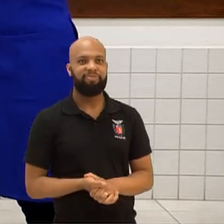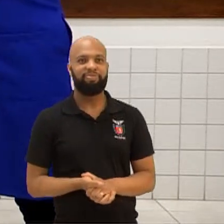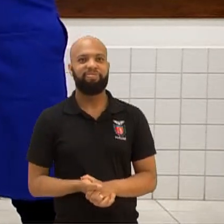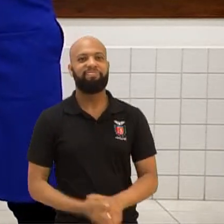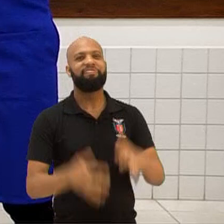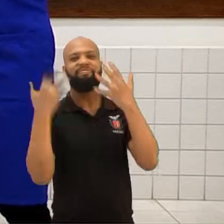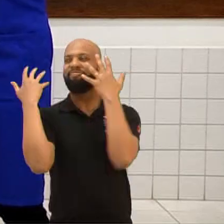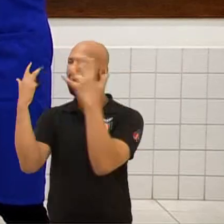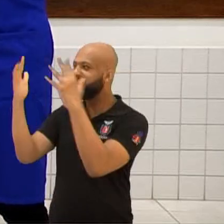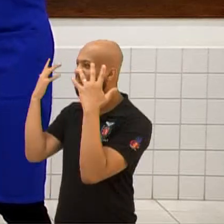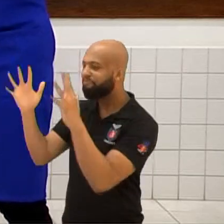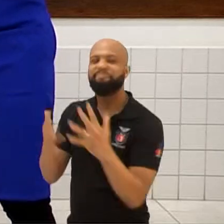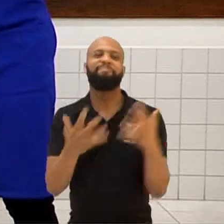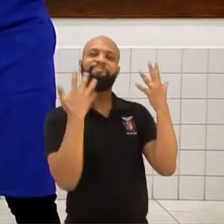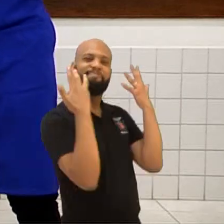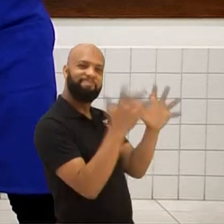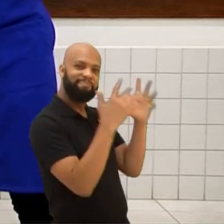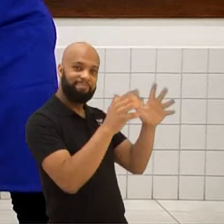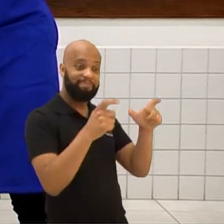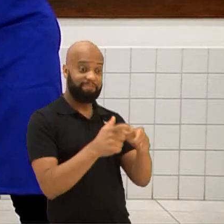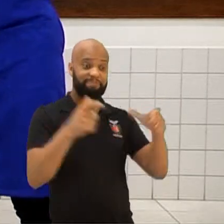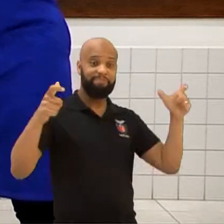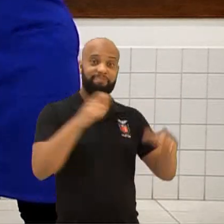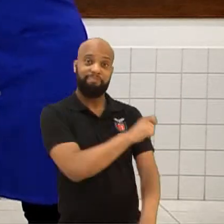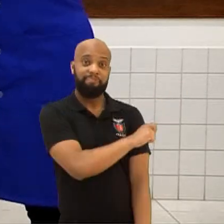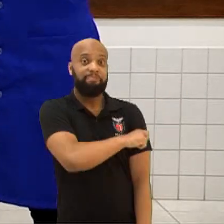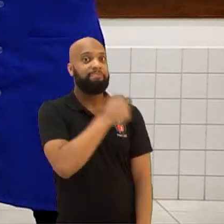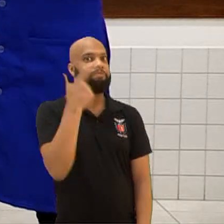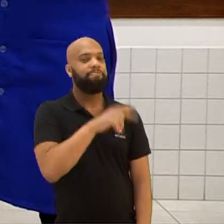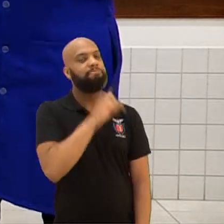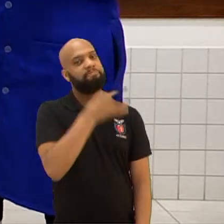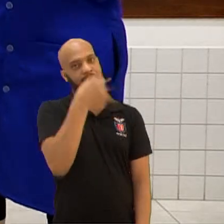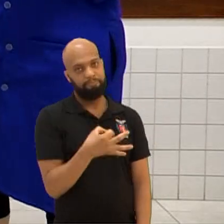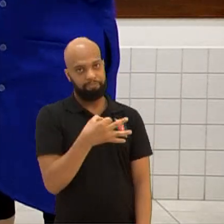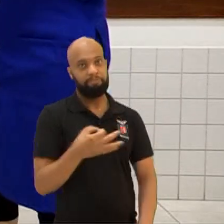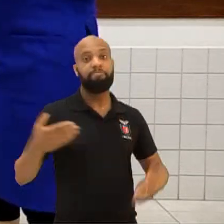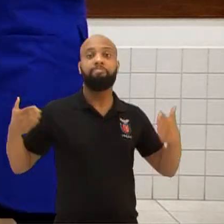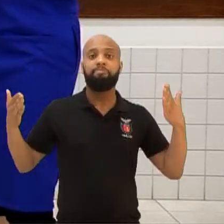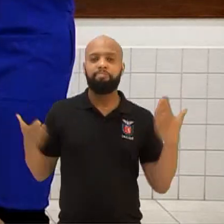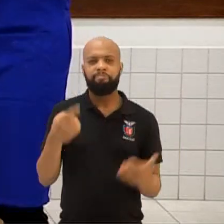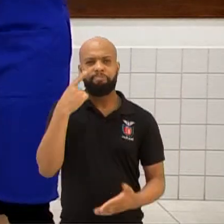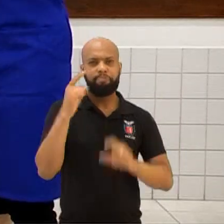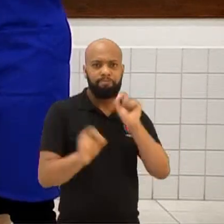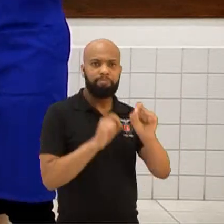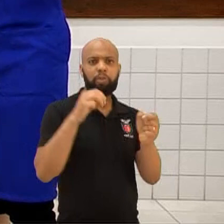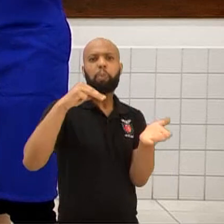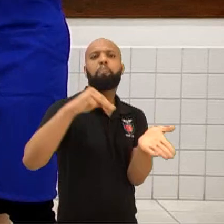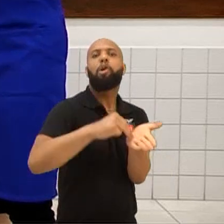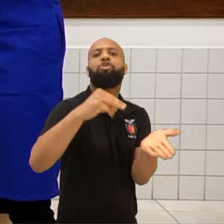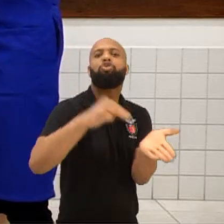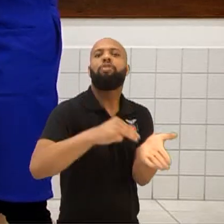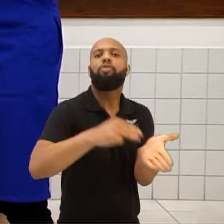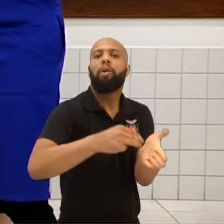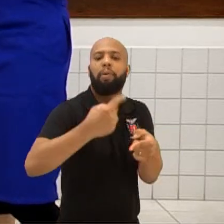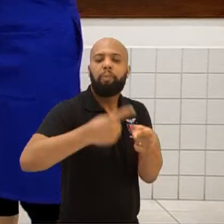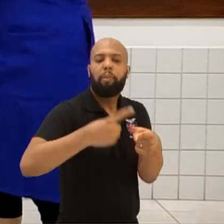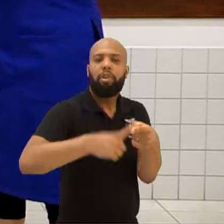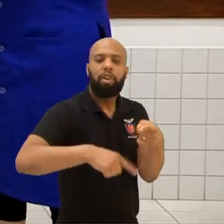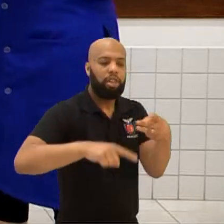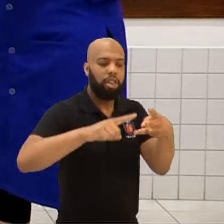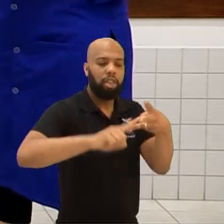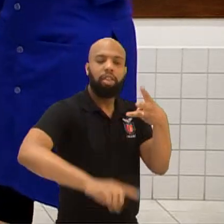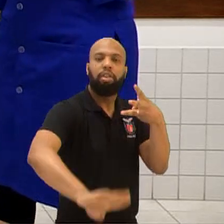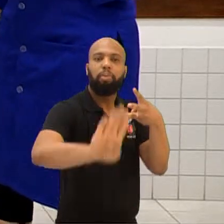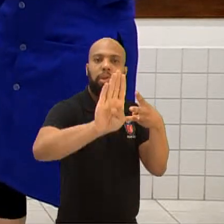Parabéns! Isso aí! Grande maioria dos alunos acertou, né? E vamos ver a justificativa? Por quê, né? Por que é B? Vamos